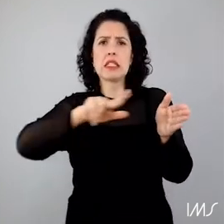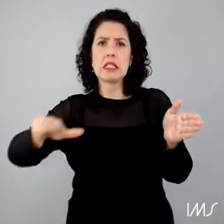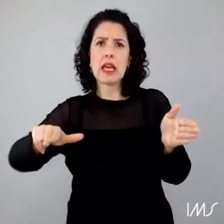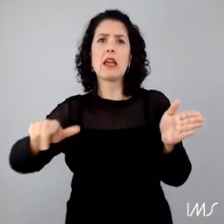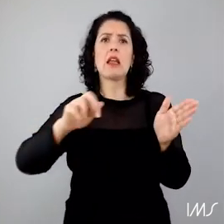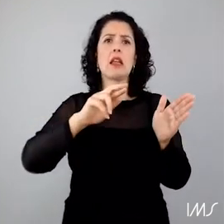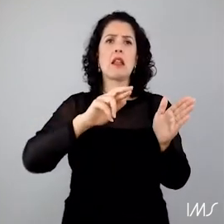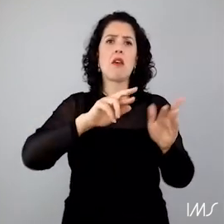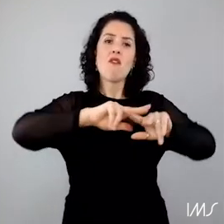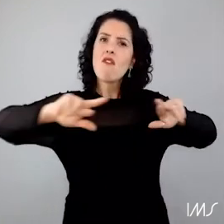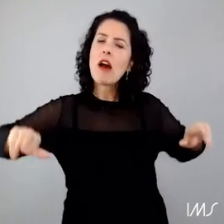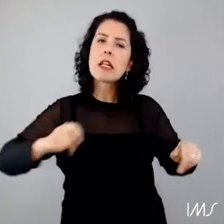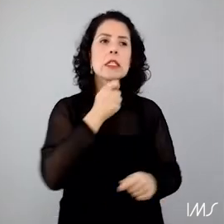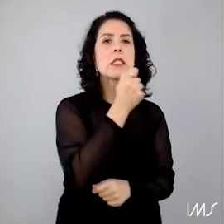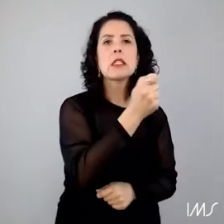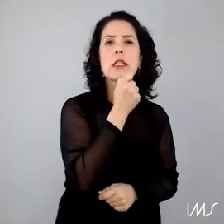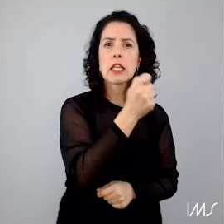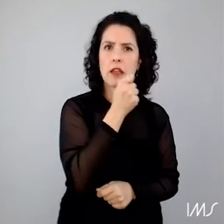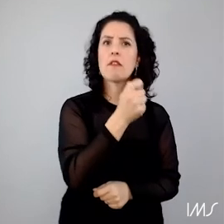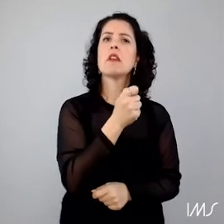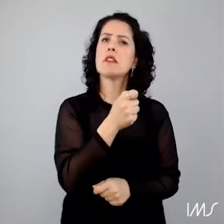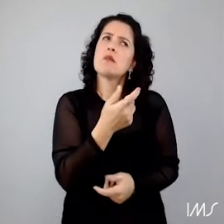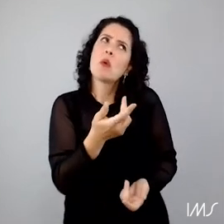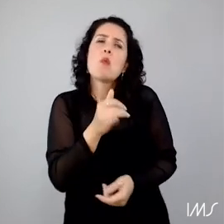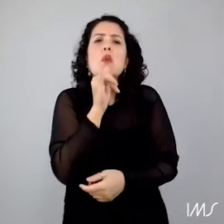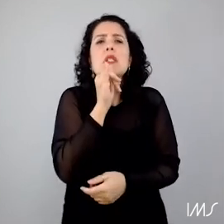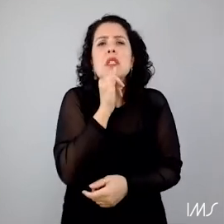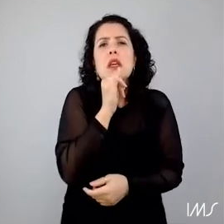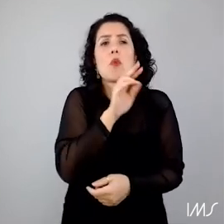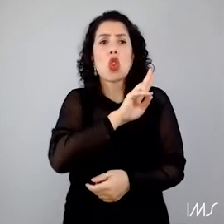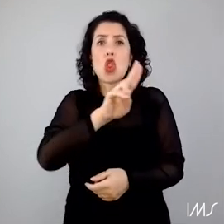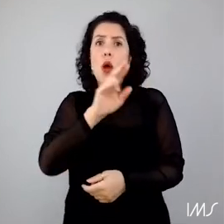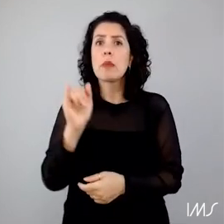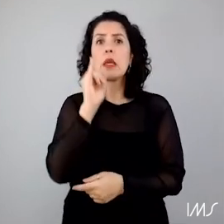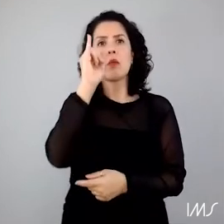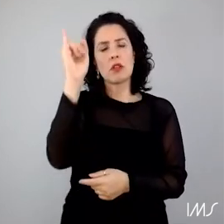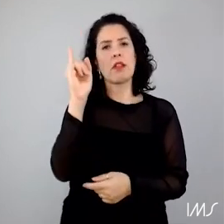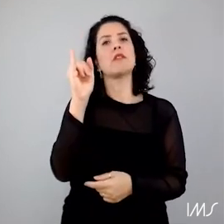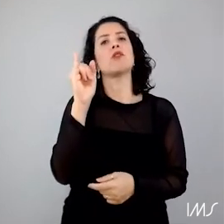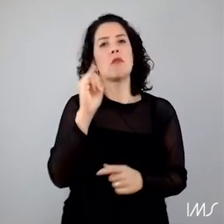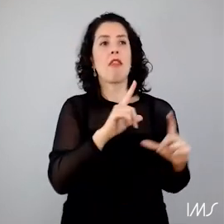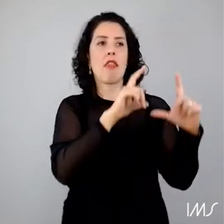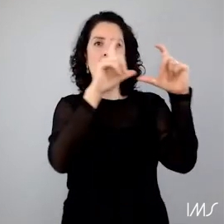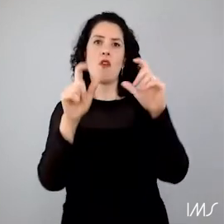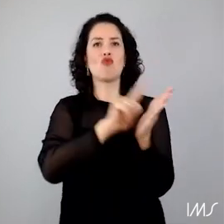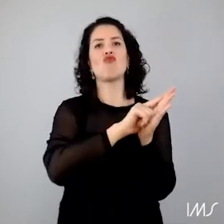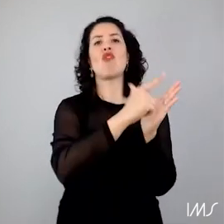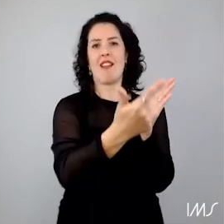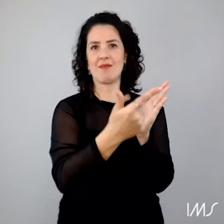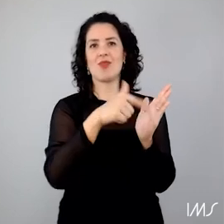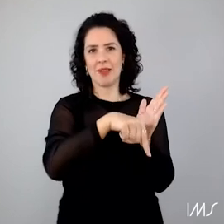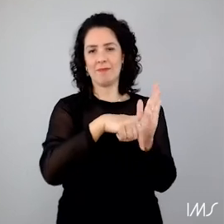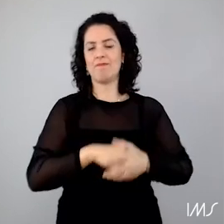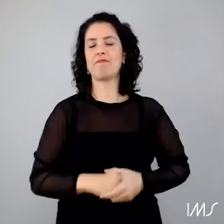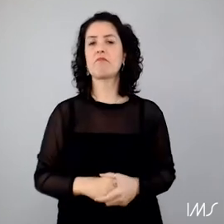matérias e contribuições a partir de um fotógrafo, que obviamente o reconhecemos como um nome importante da prática da fotografia e do fotojornalismo, né? Se